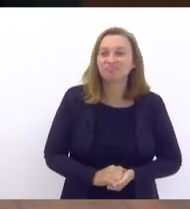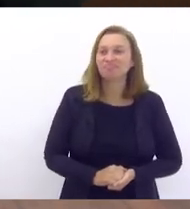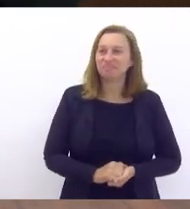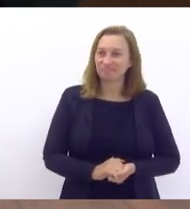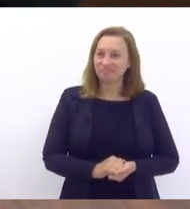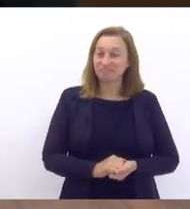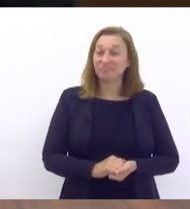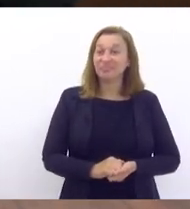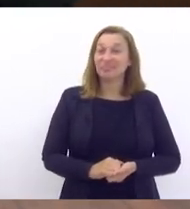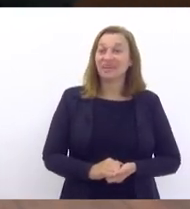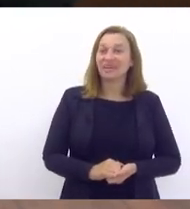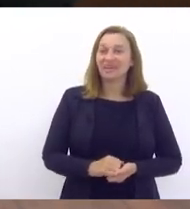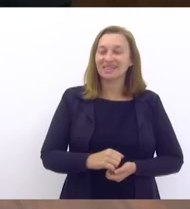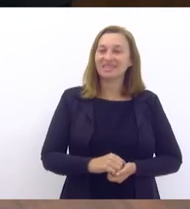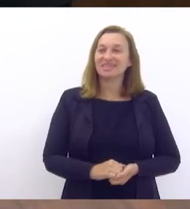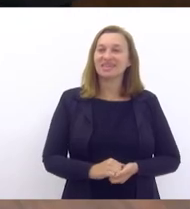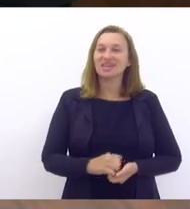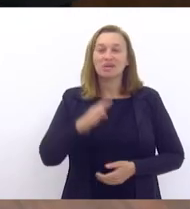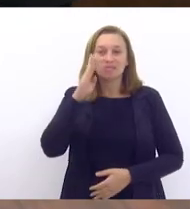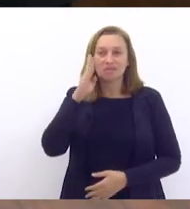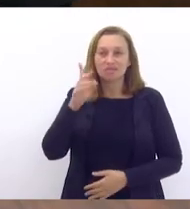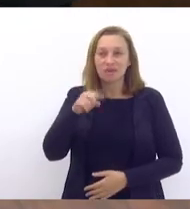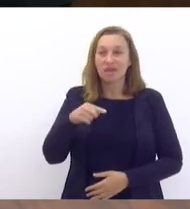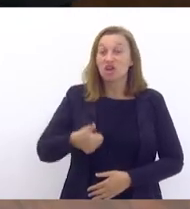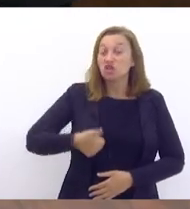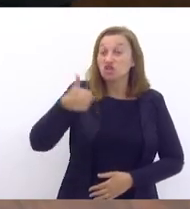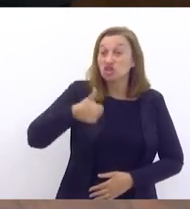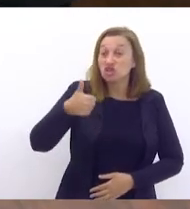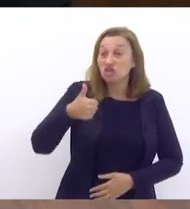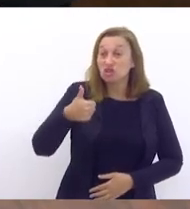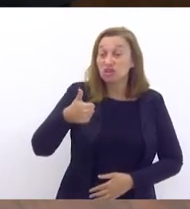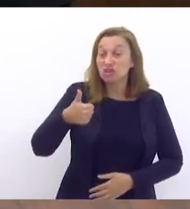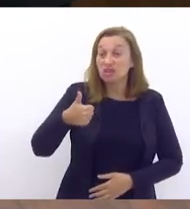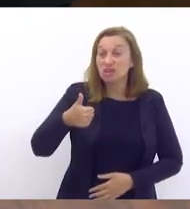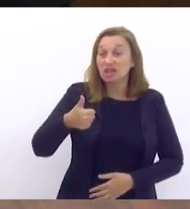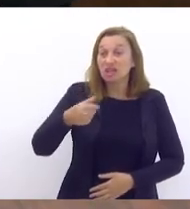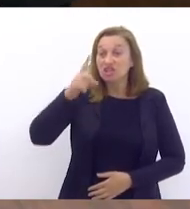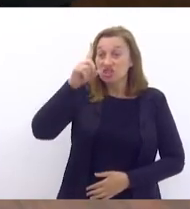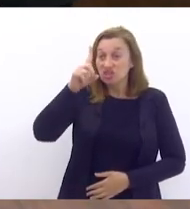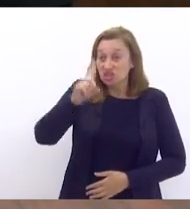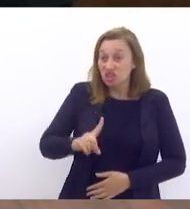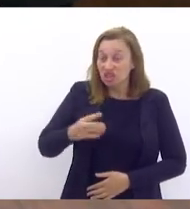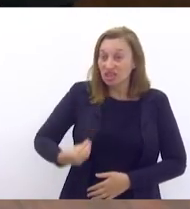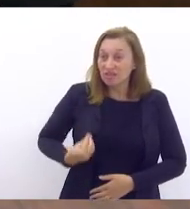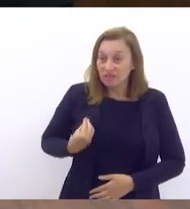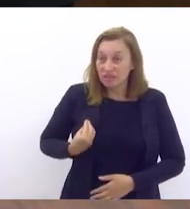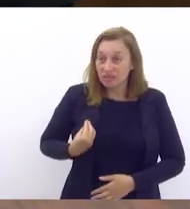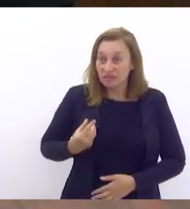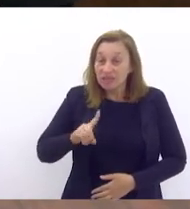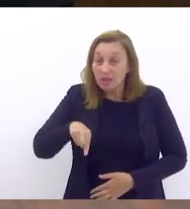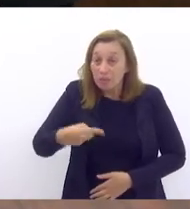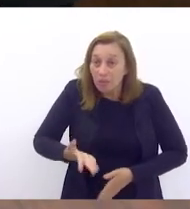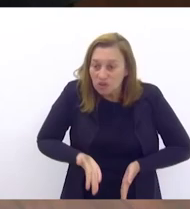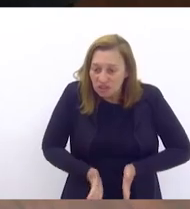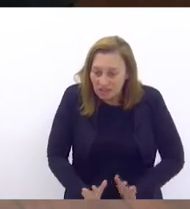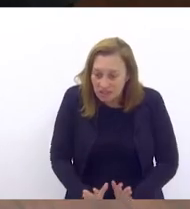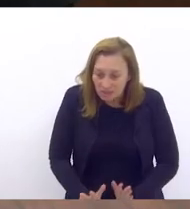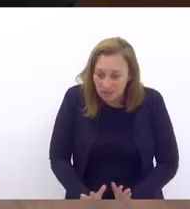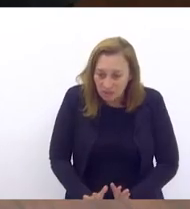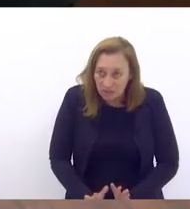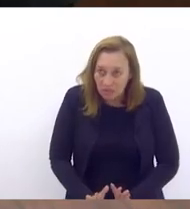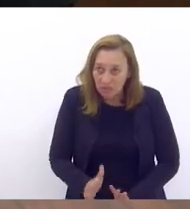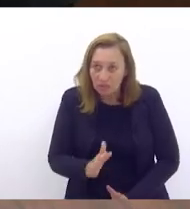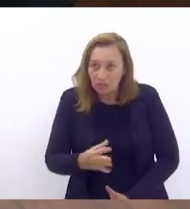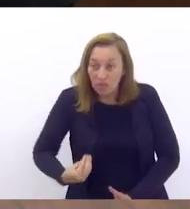A primeira tese central é: o direito à vida somente se inicia após o nascimento com vida. Ou